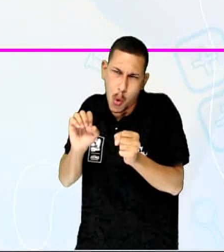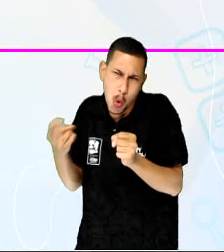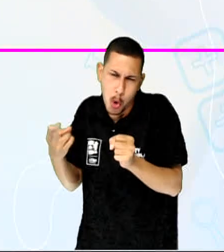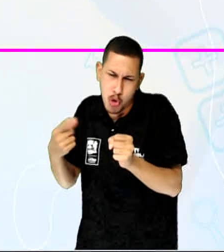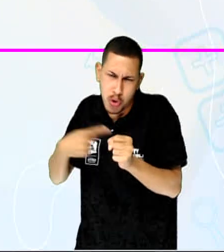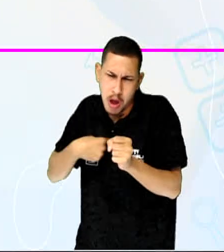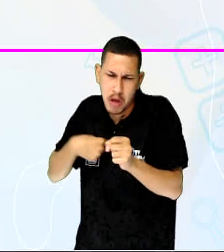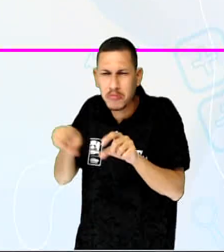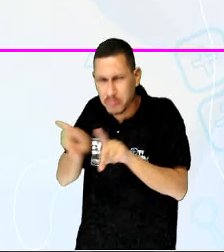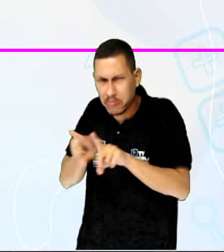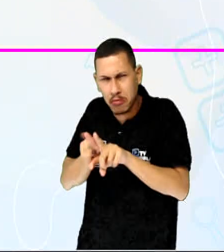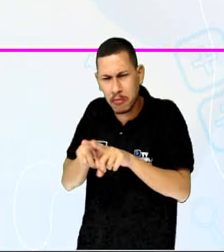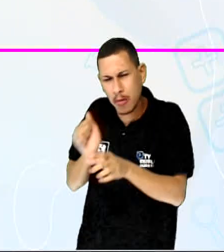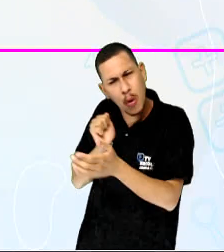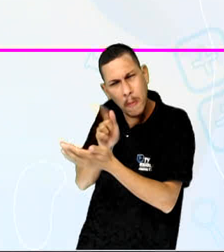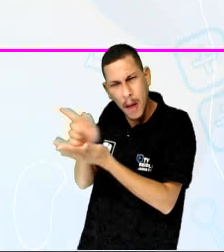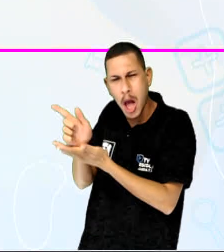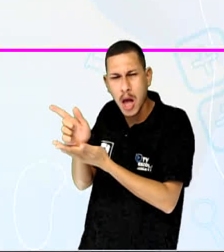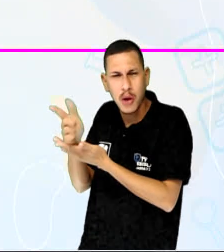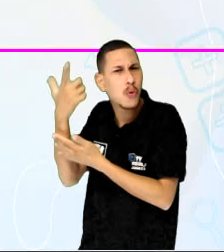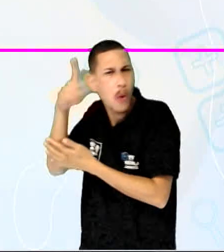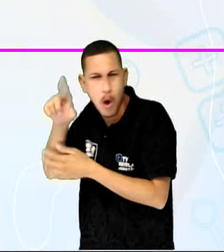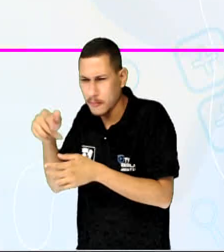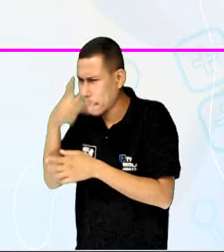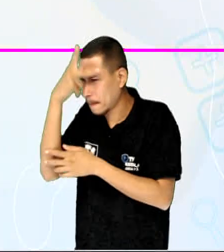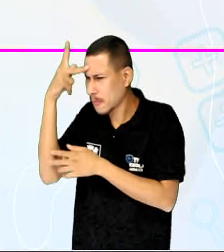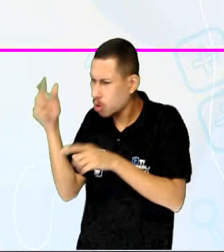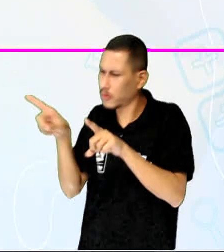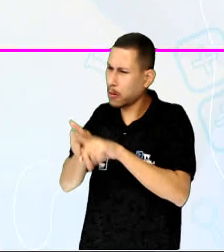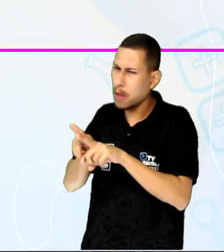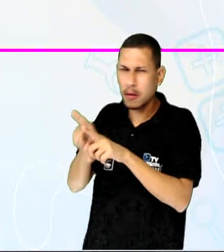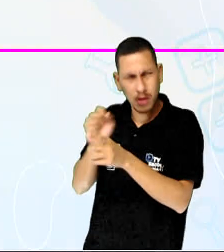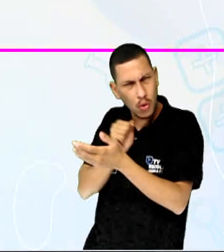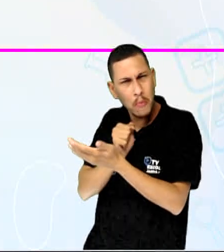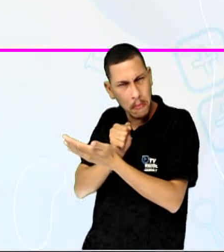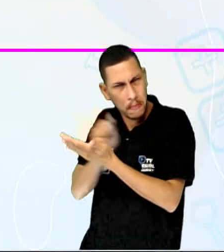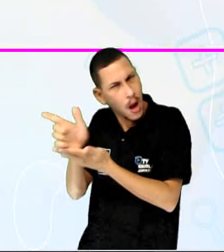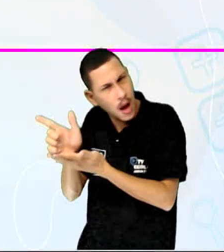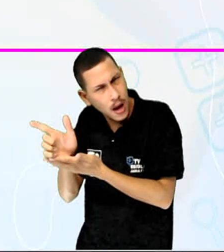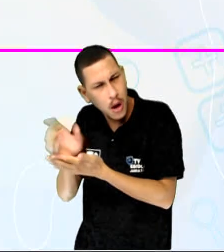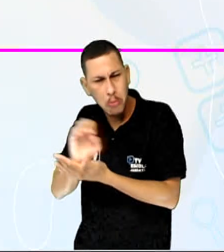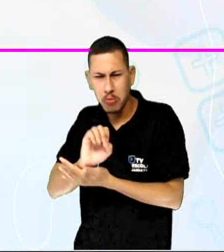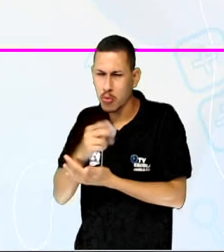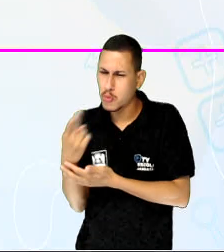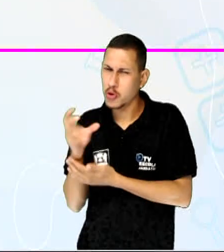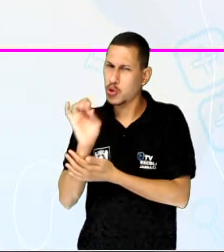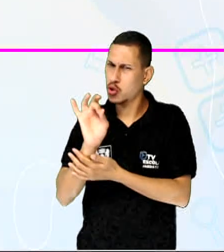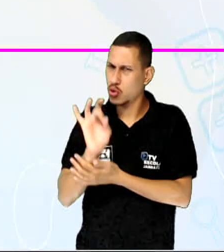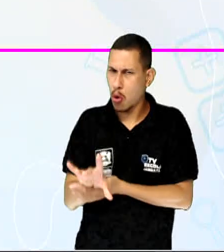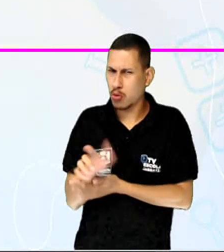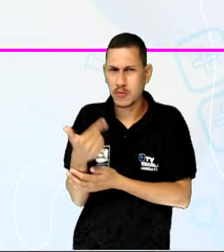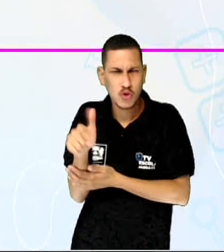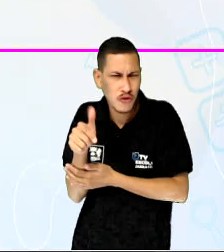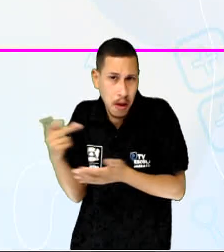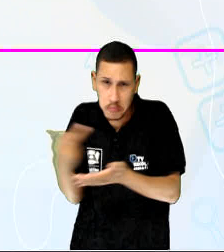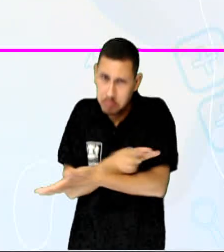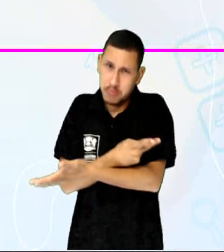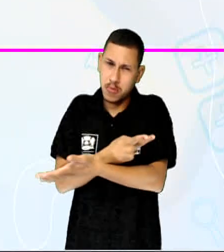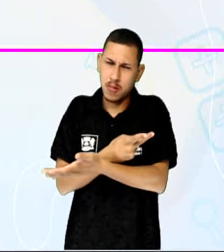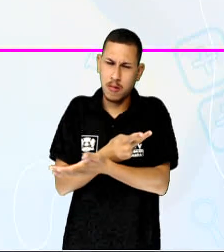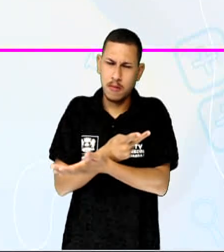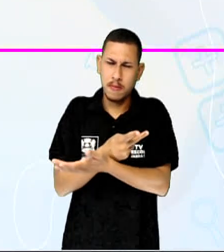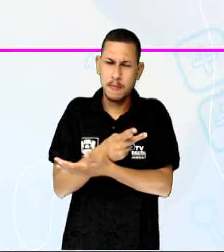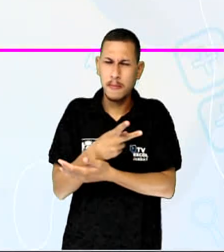pudesse ter ido comprar, ou outra pessoa pudesse ter ido comprar, ou apenas isso não tivesse acontecido.